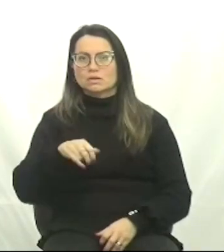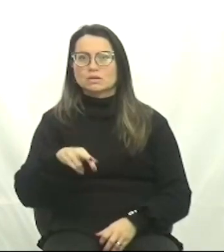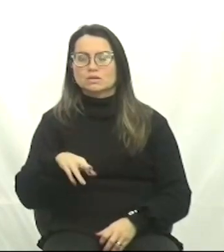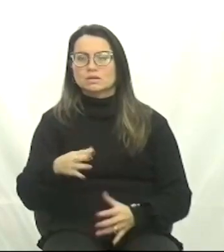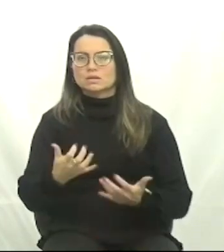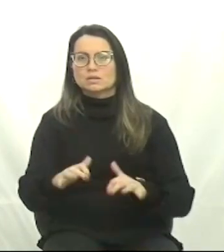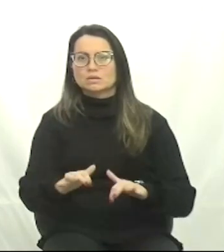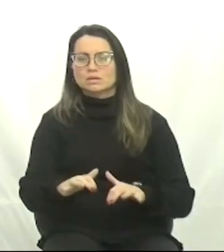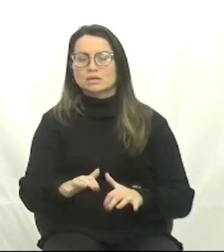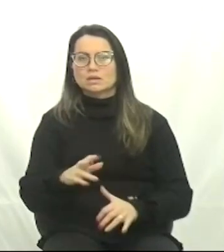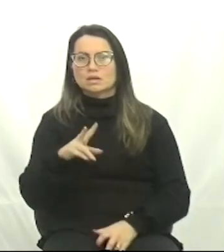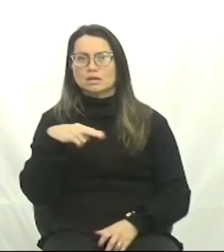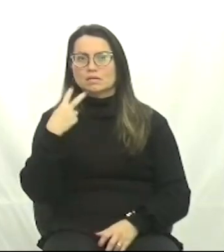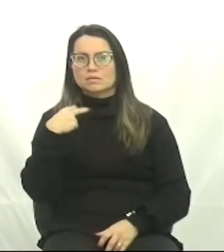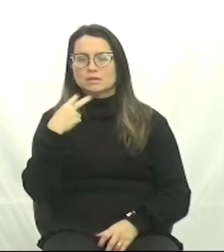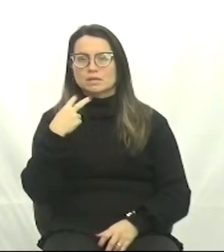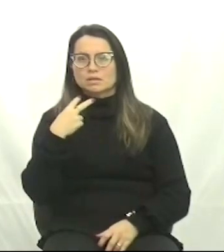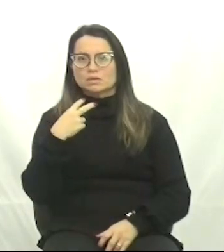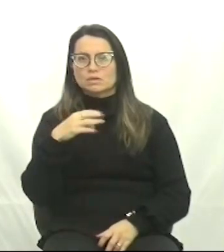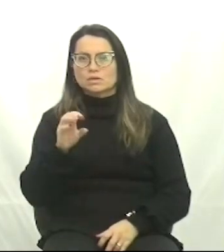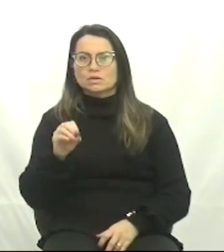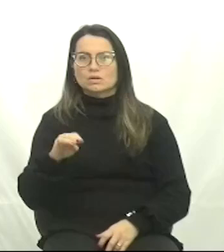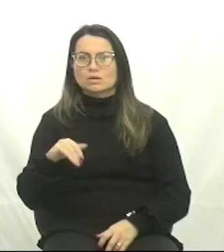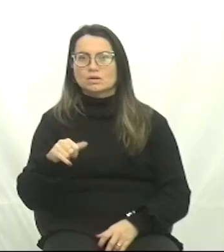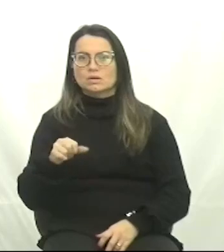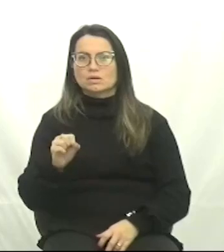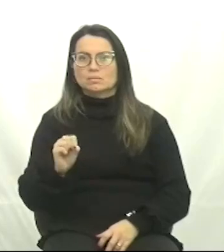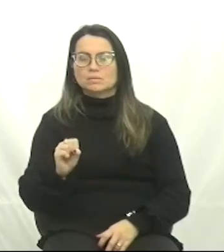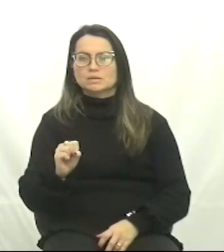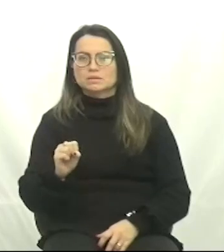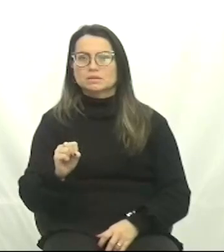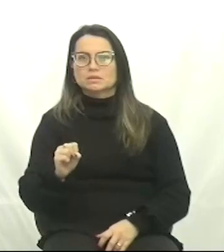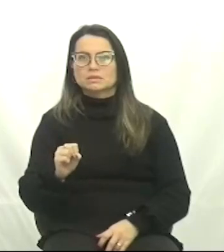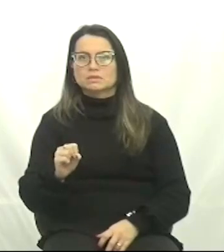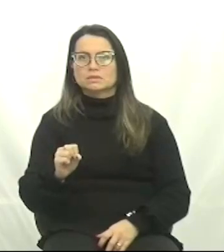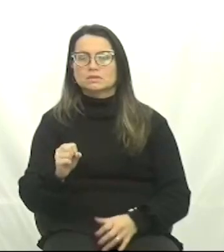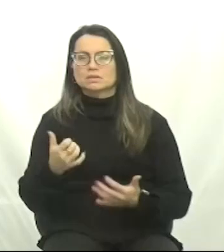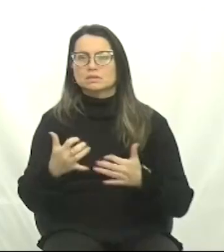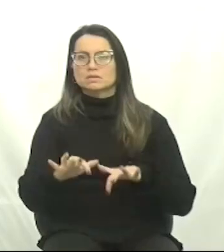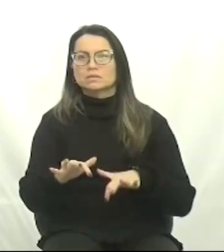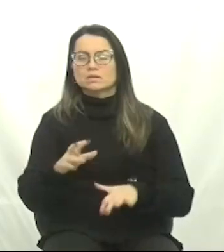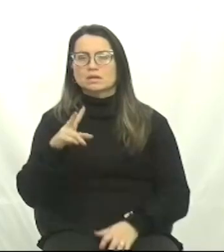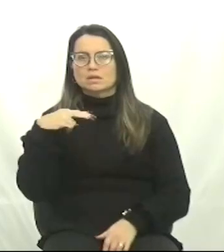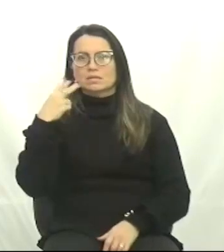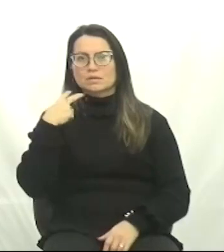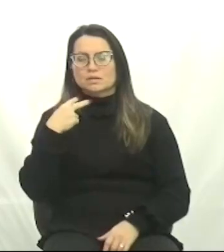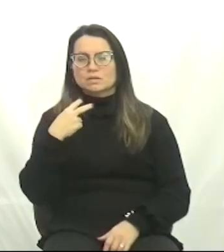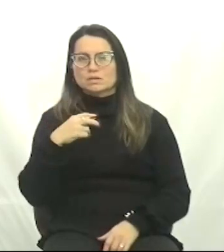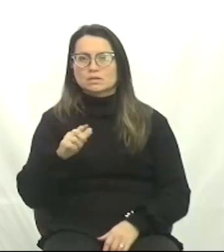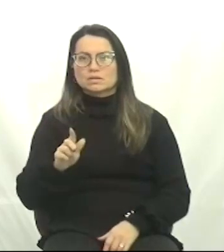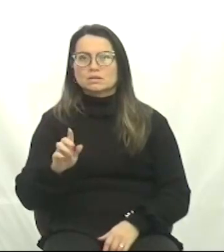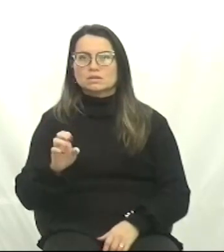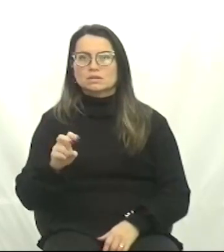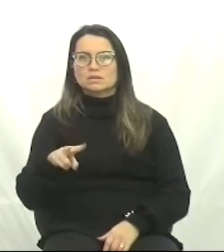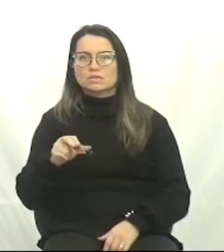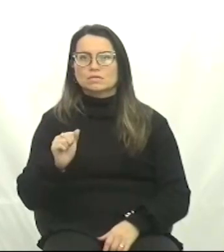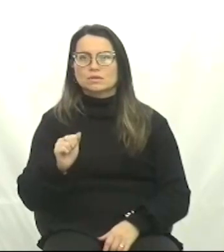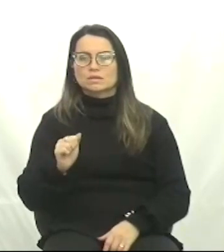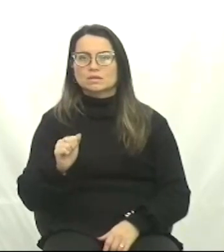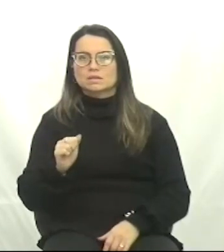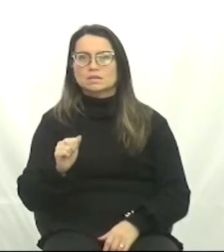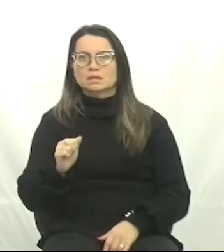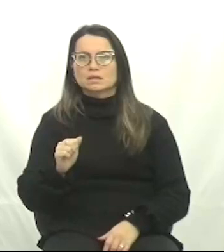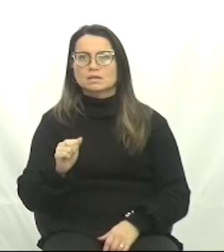Declina. Com a palavra, vereador Obadias Benoni. Declina. Com a palavra, vereadora Giovana Vito Mondardo.